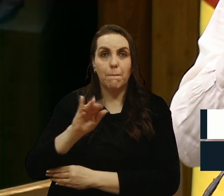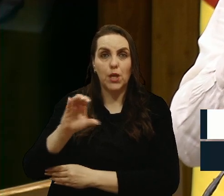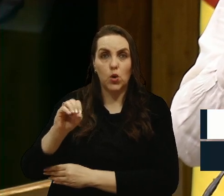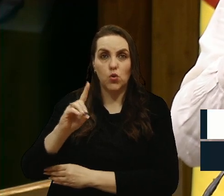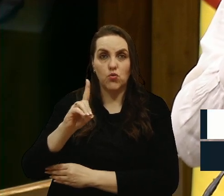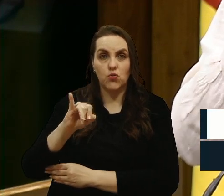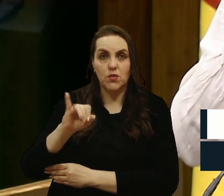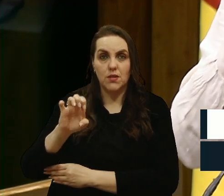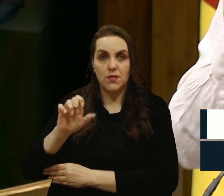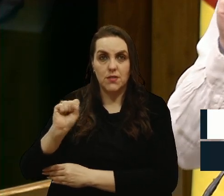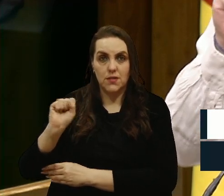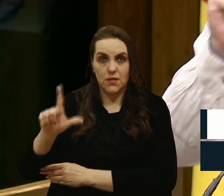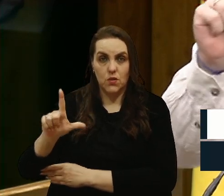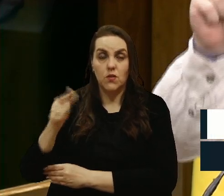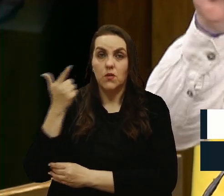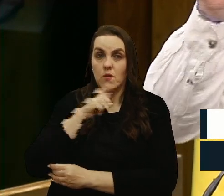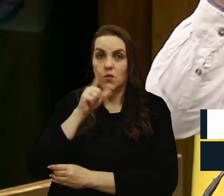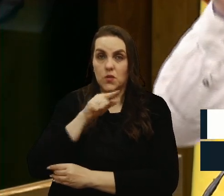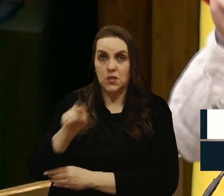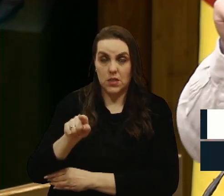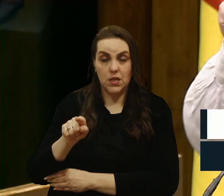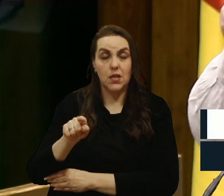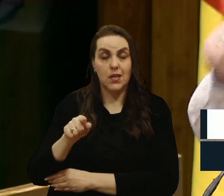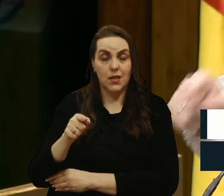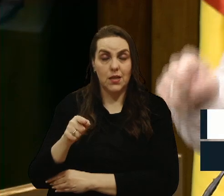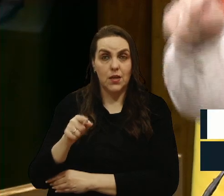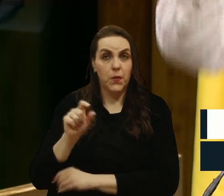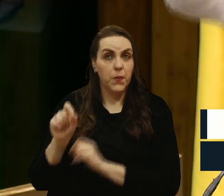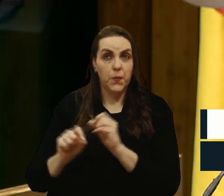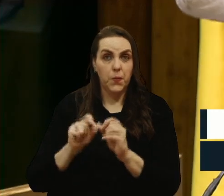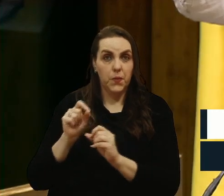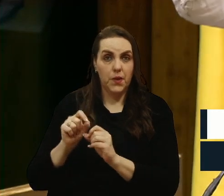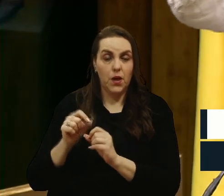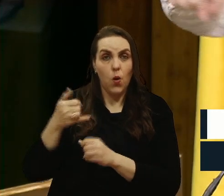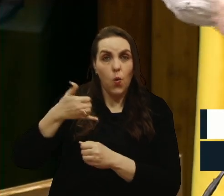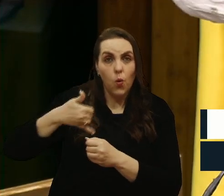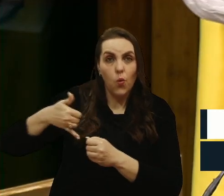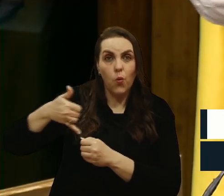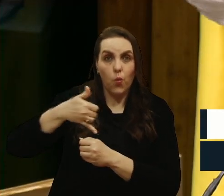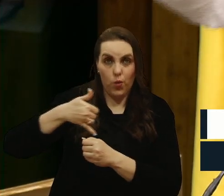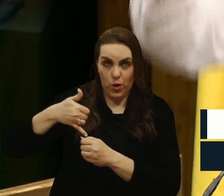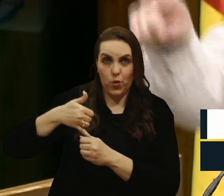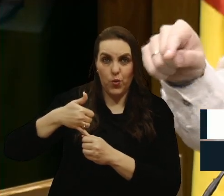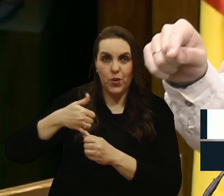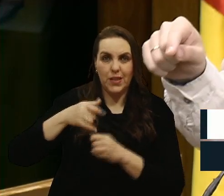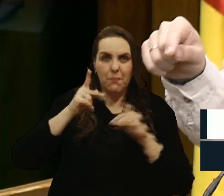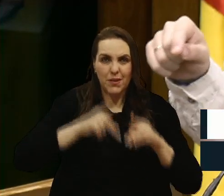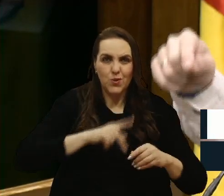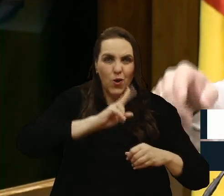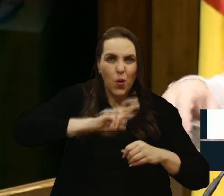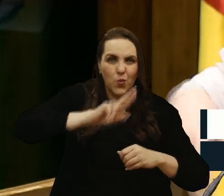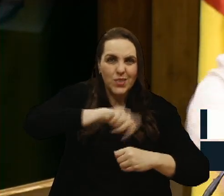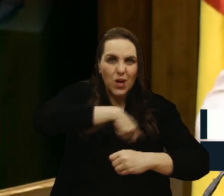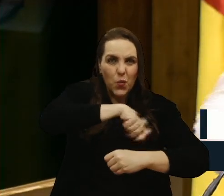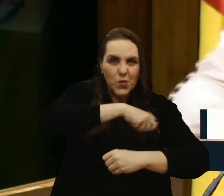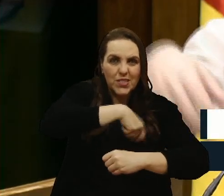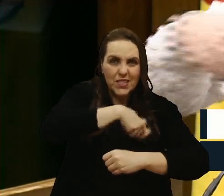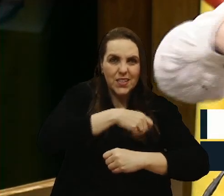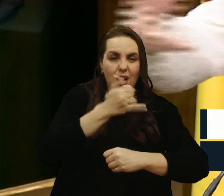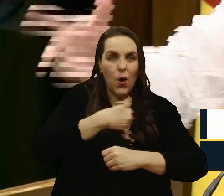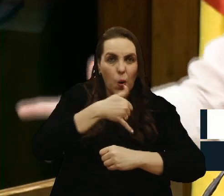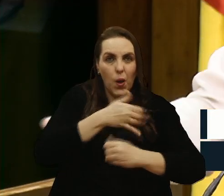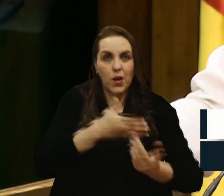para conseguir colocar, vereadora Sandra, o óleo de cozinha das pessoas e